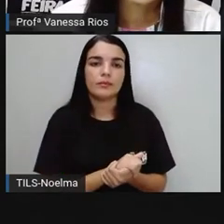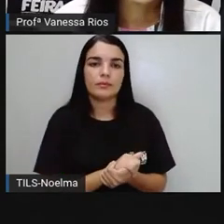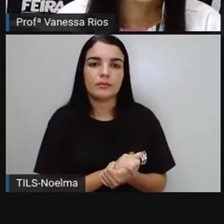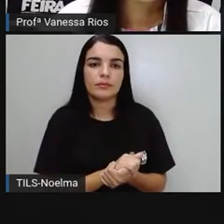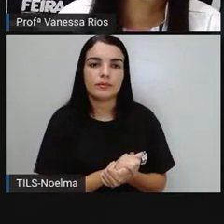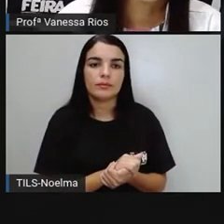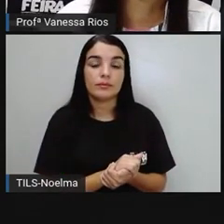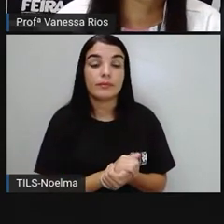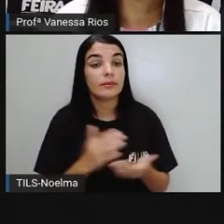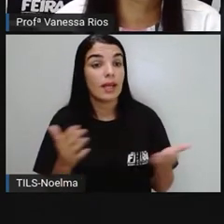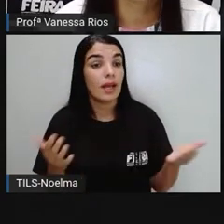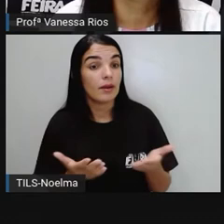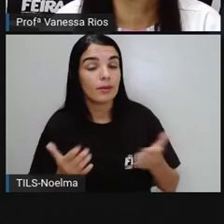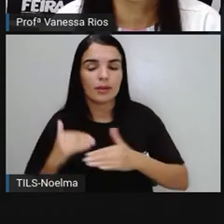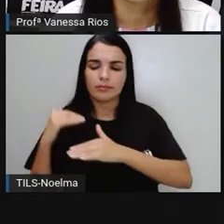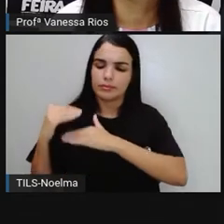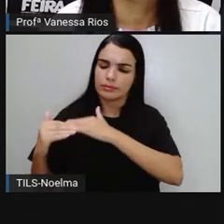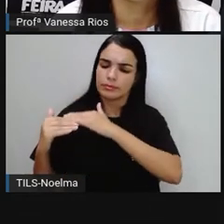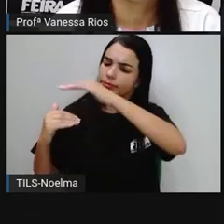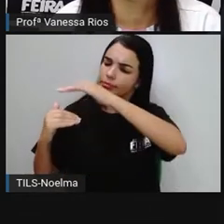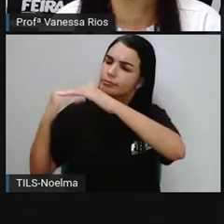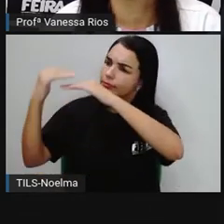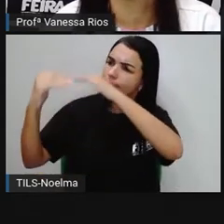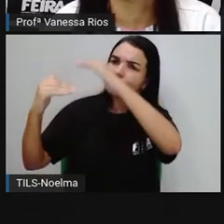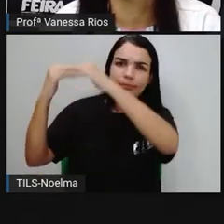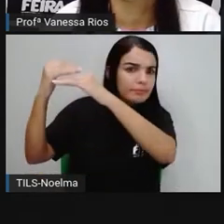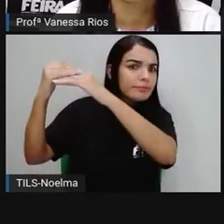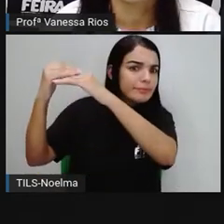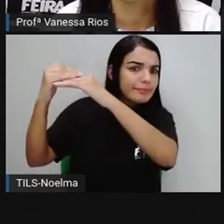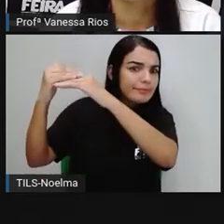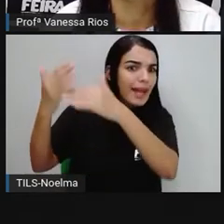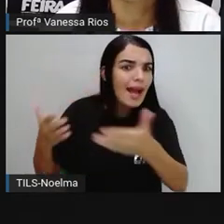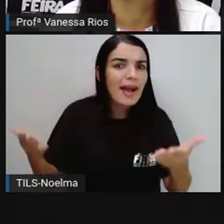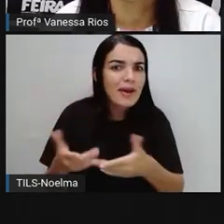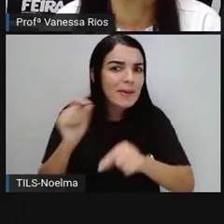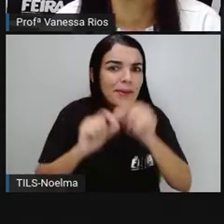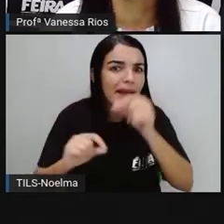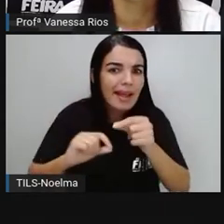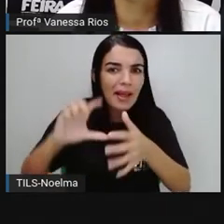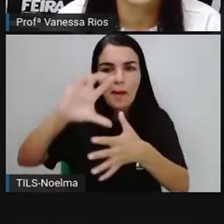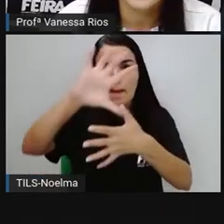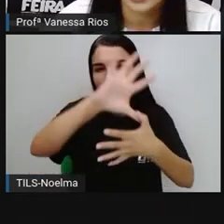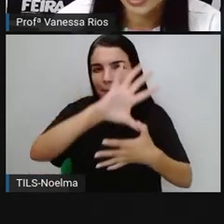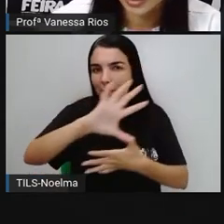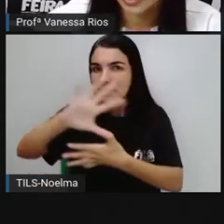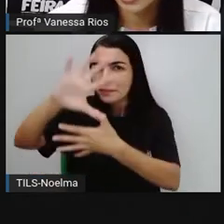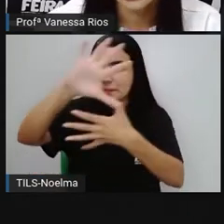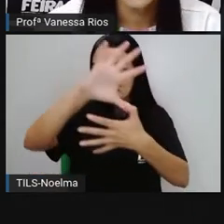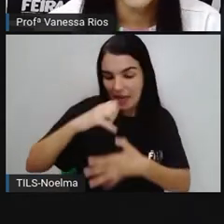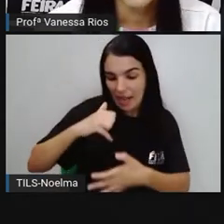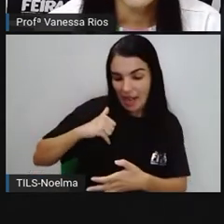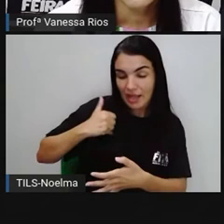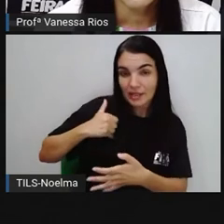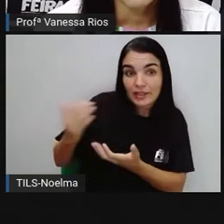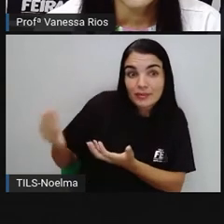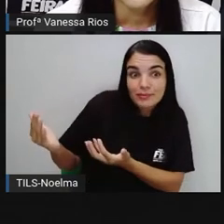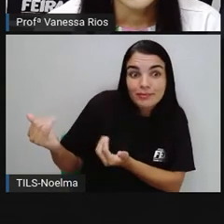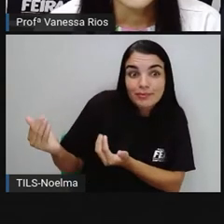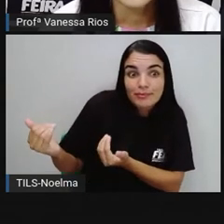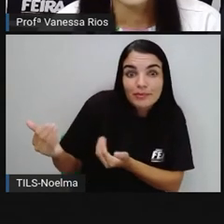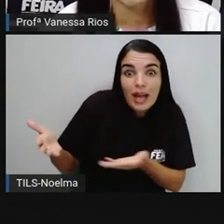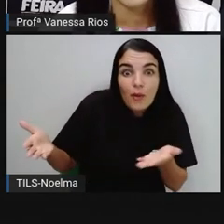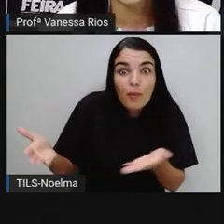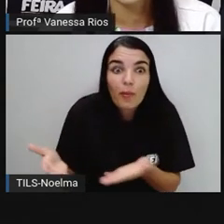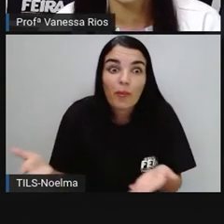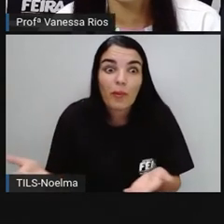E aí, dentro da evolução do mapa, chega agora a cartografia na Idade Moderna. E